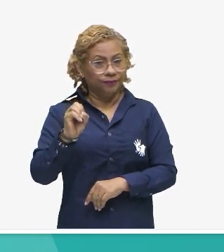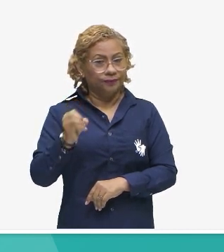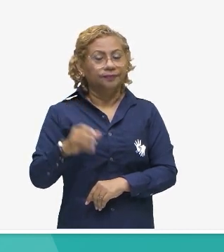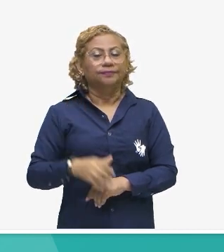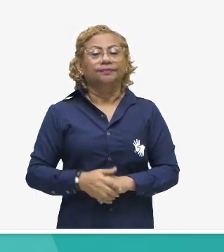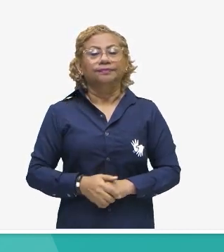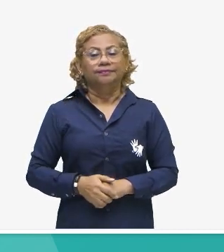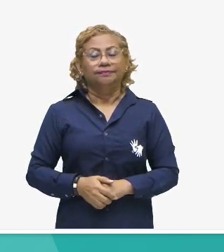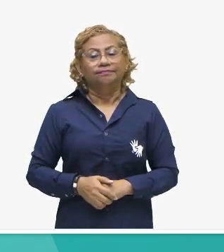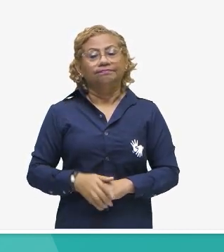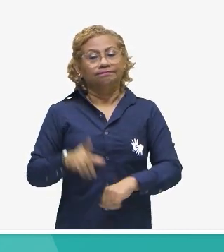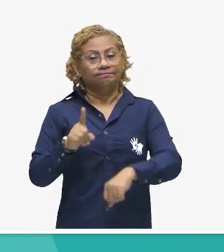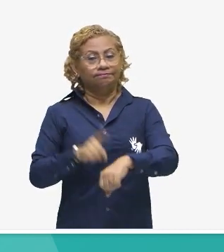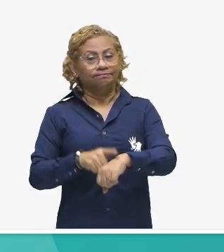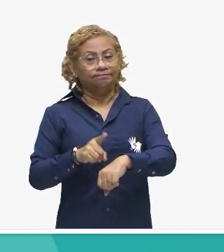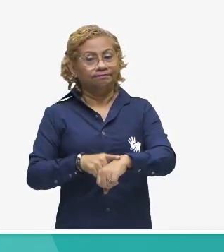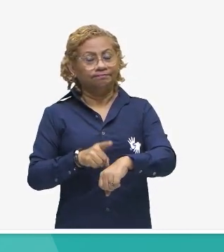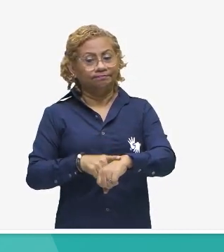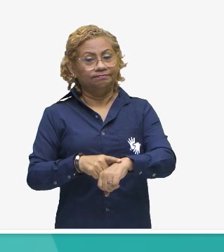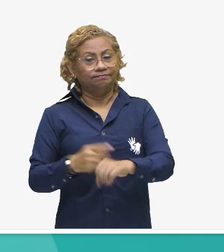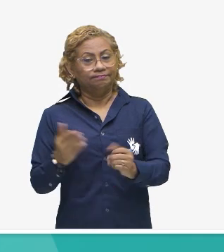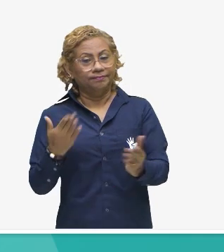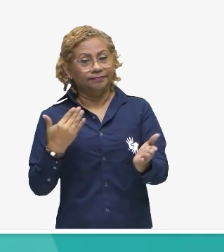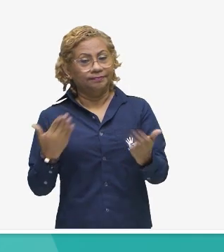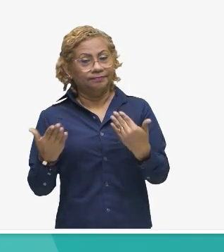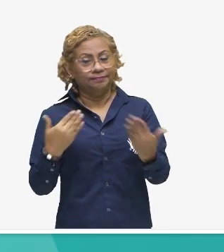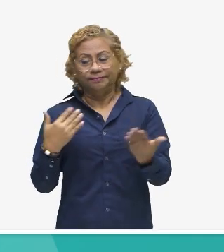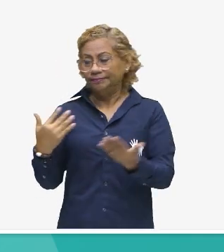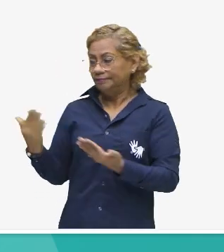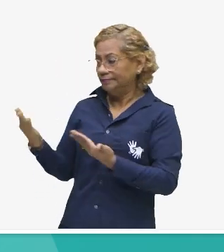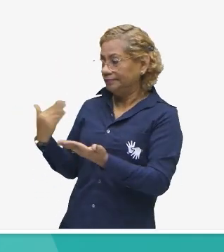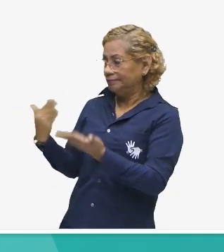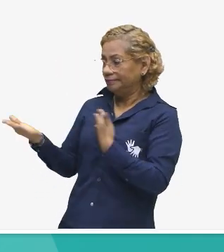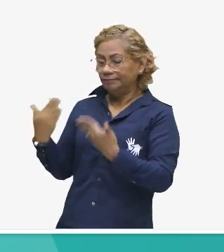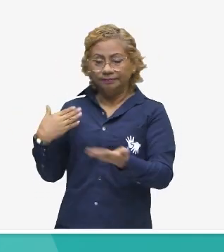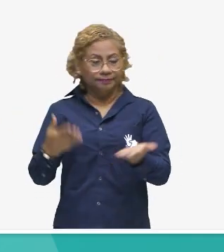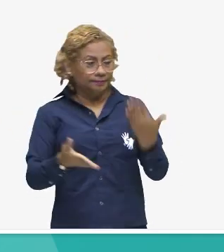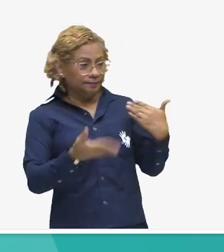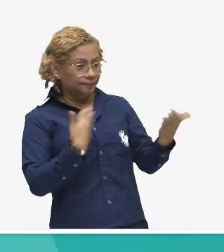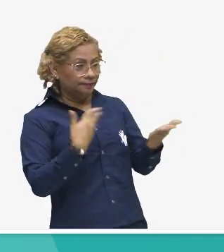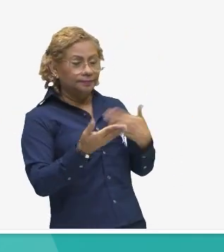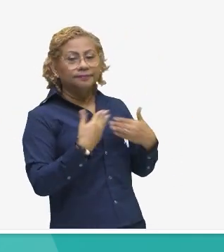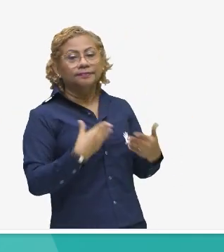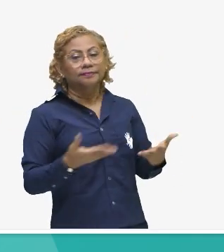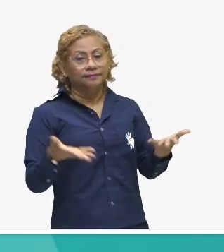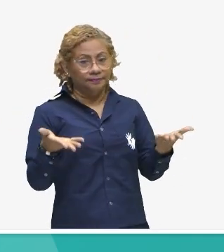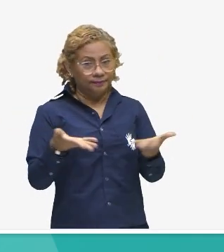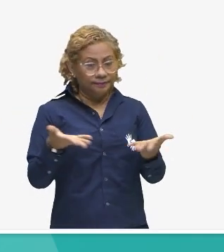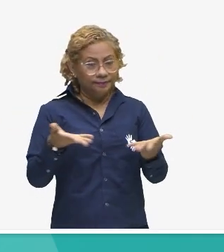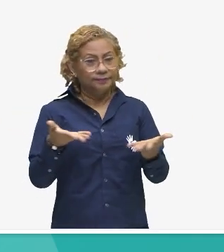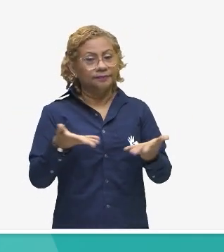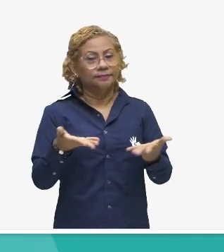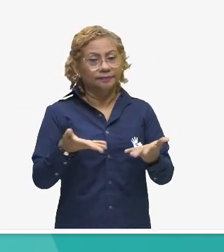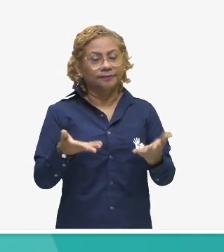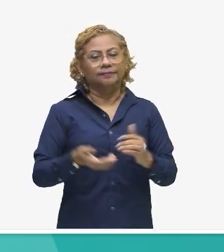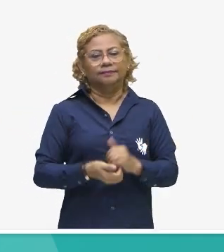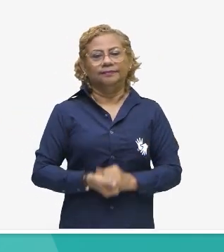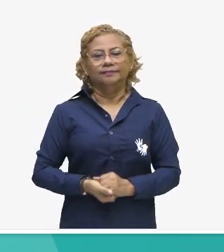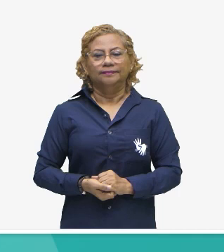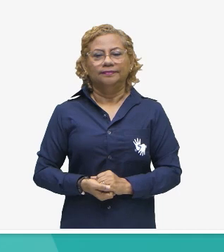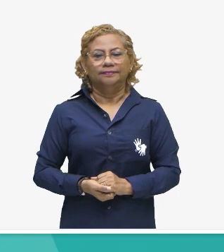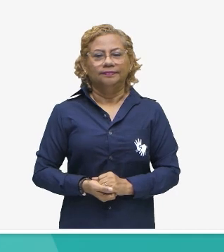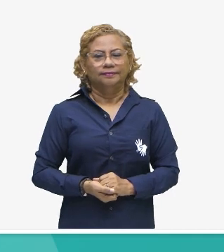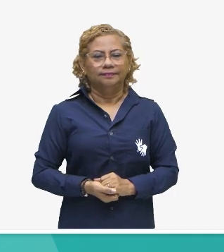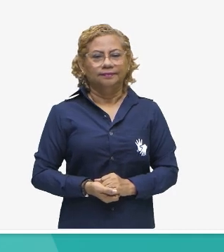no momento, olha, as duas estão conversando, né? Elas não te conto, porque elas estão ali no ato da fala,